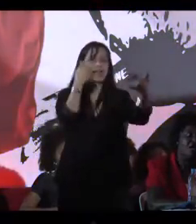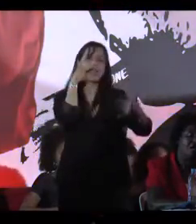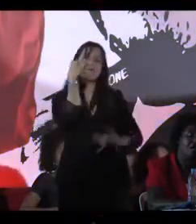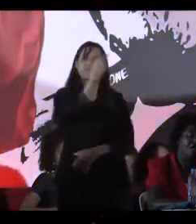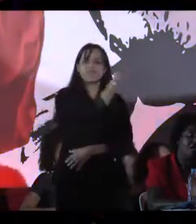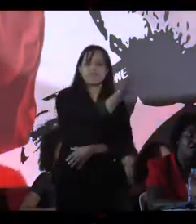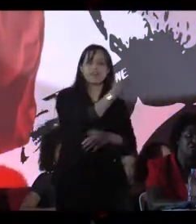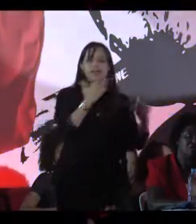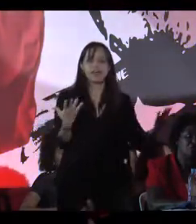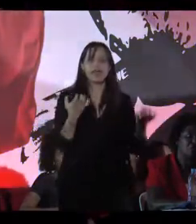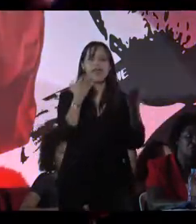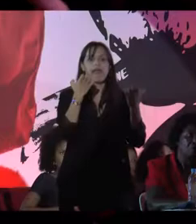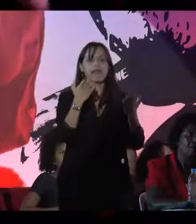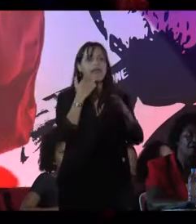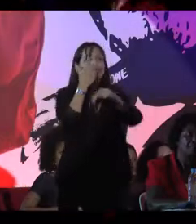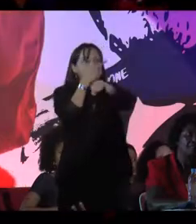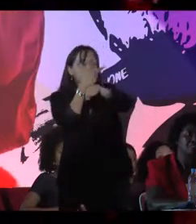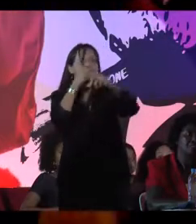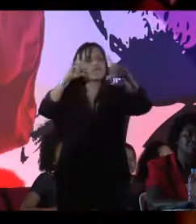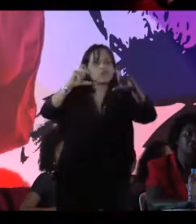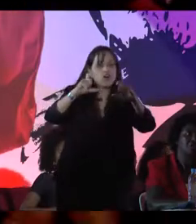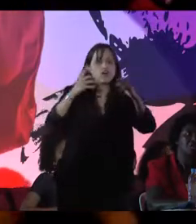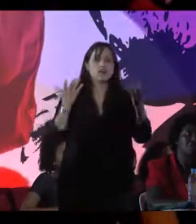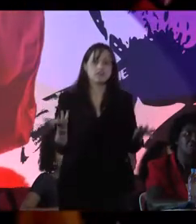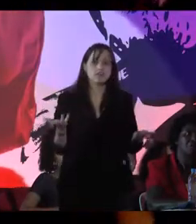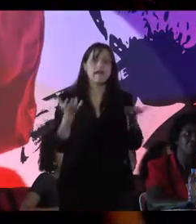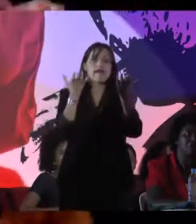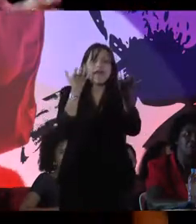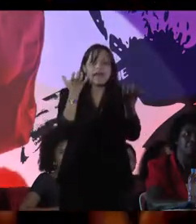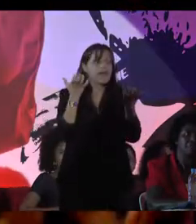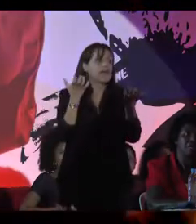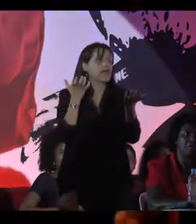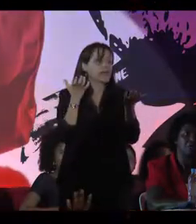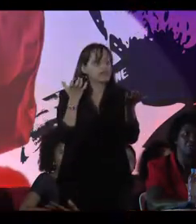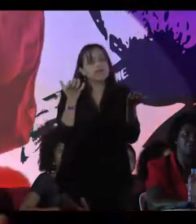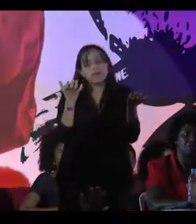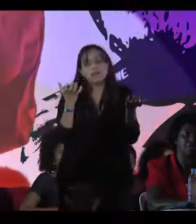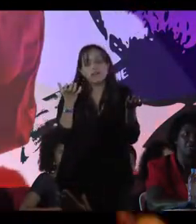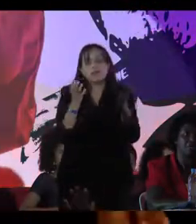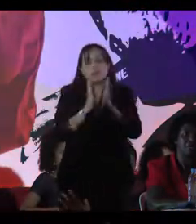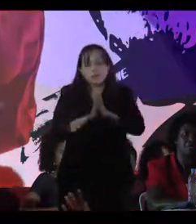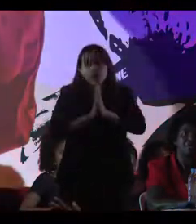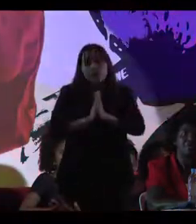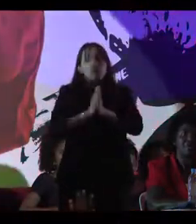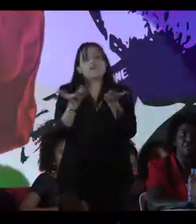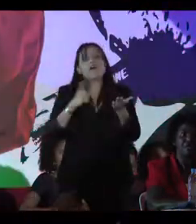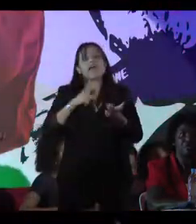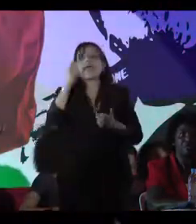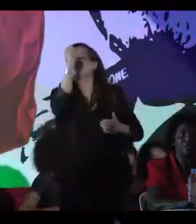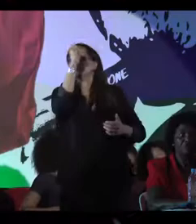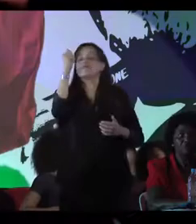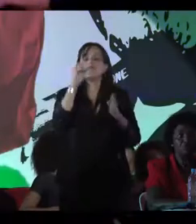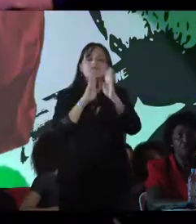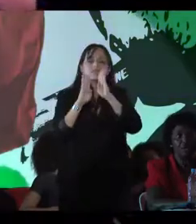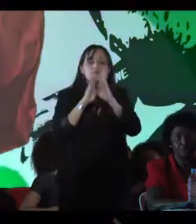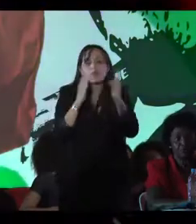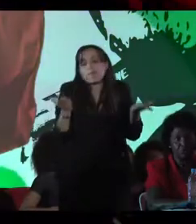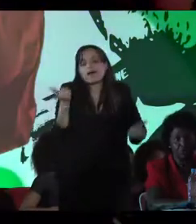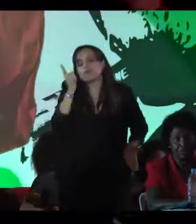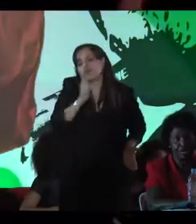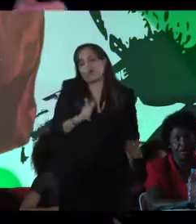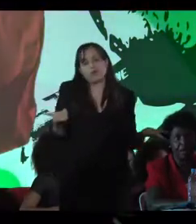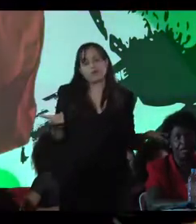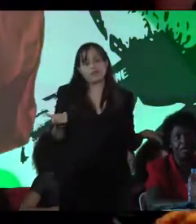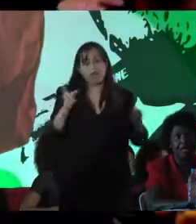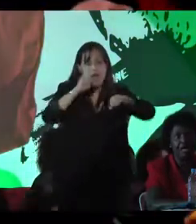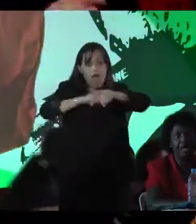o ato, que quer registrar as fotos, que quer fazer os seus lives no Facebook e não está conseguindo ter acesso ao nosso